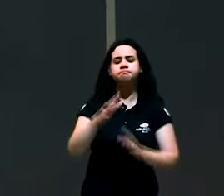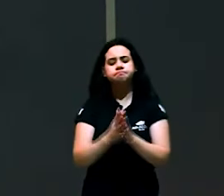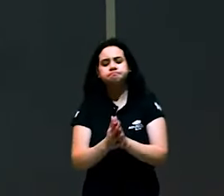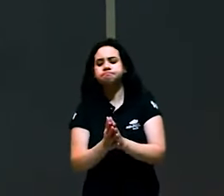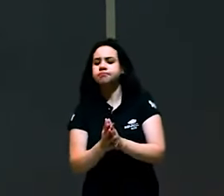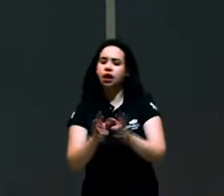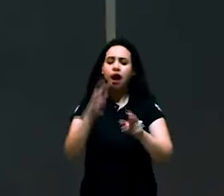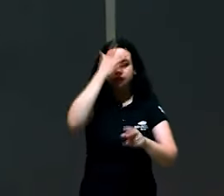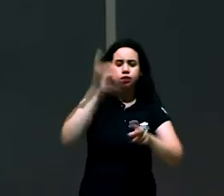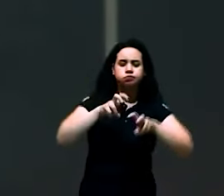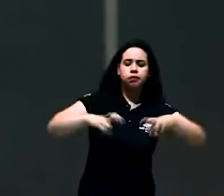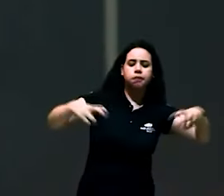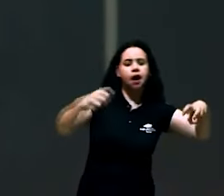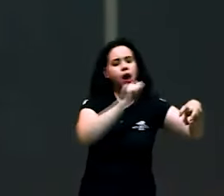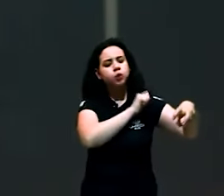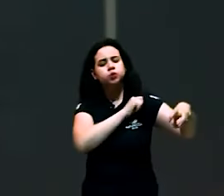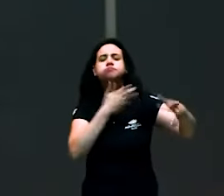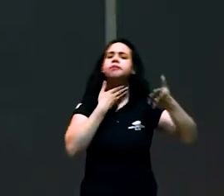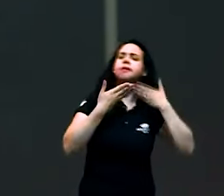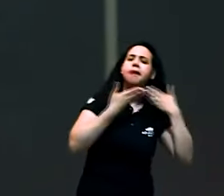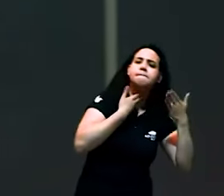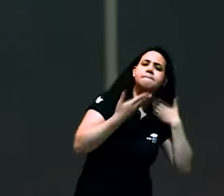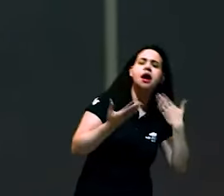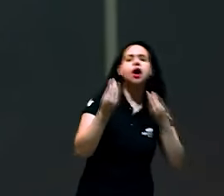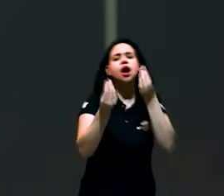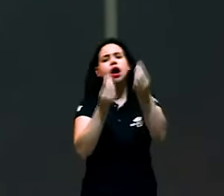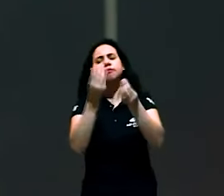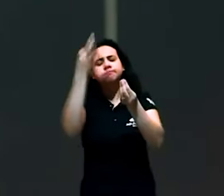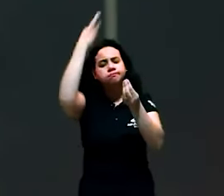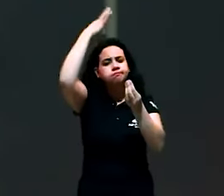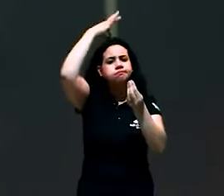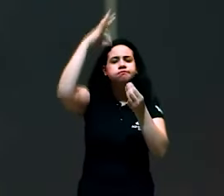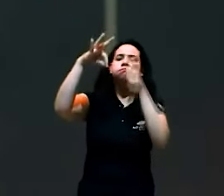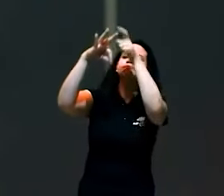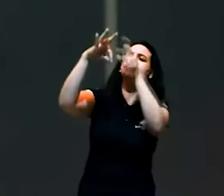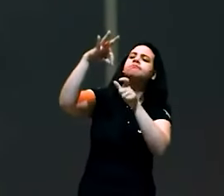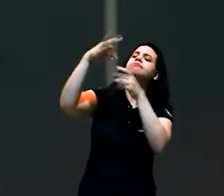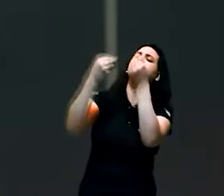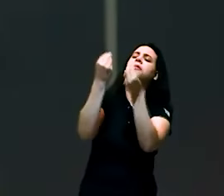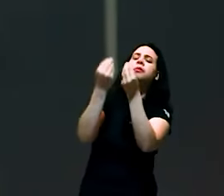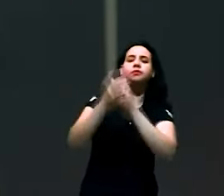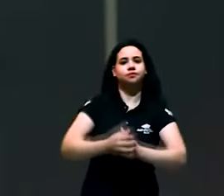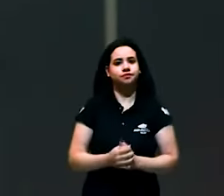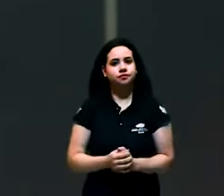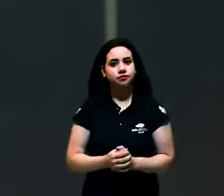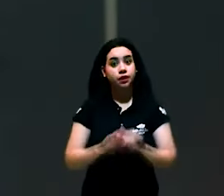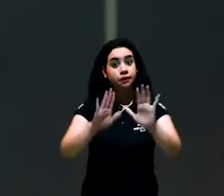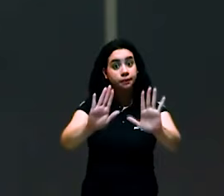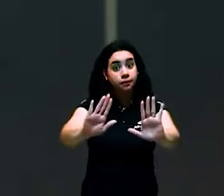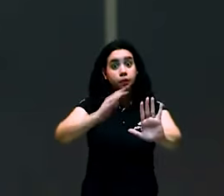Espírito Santo. E entre eles estava este homem, William, que ficou